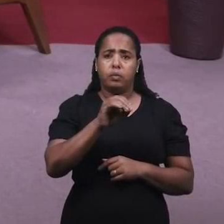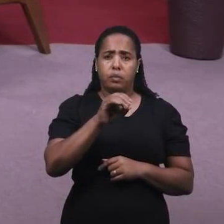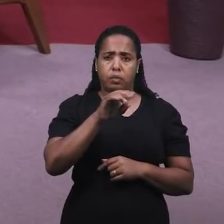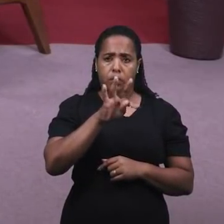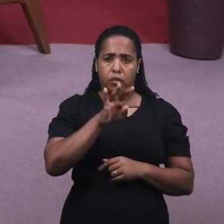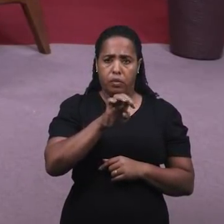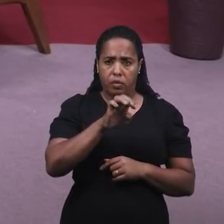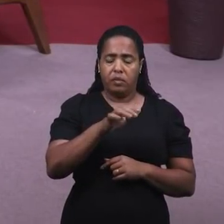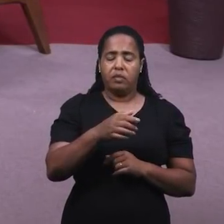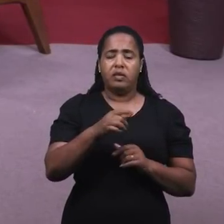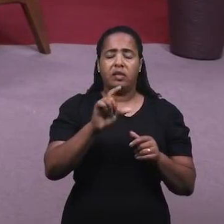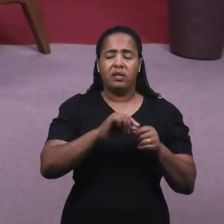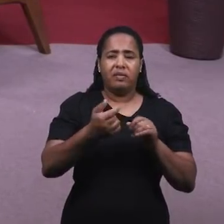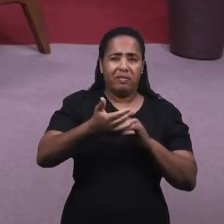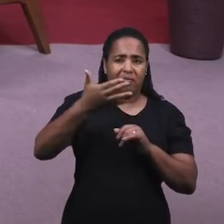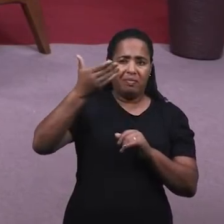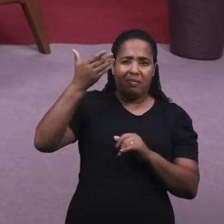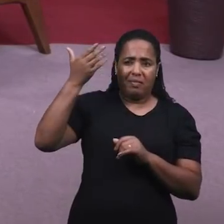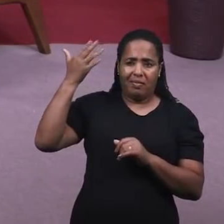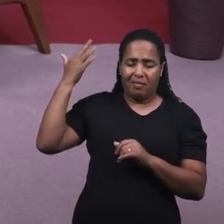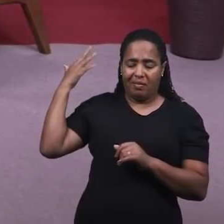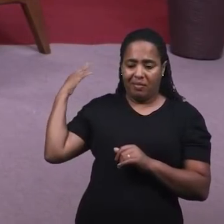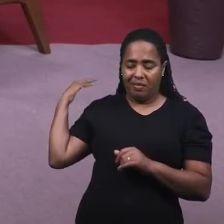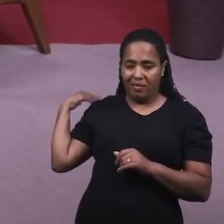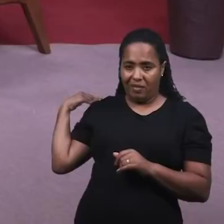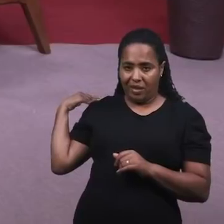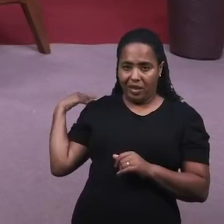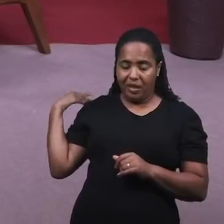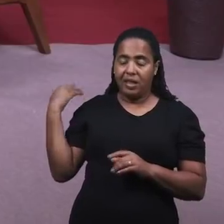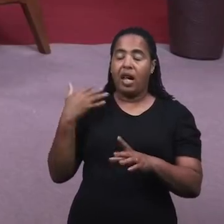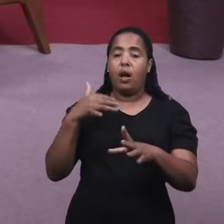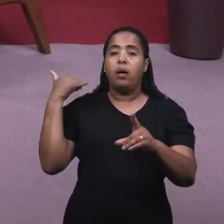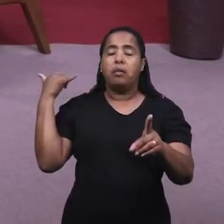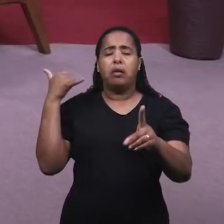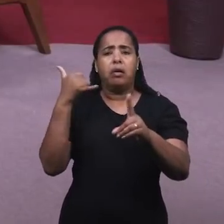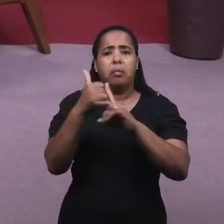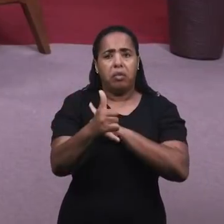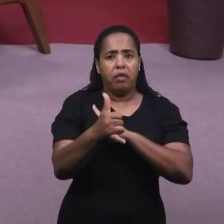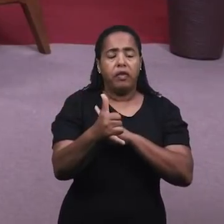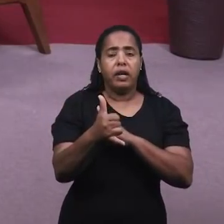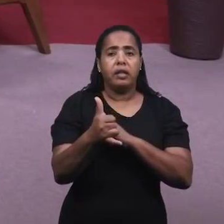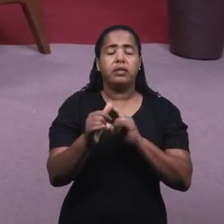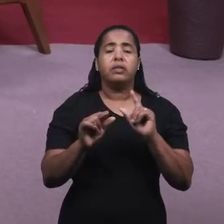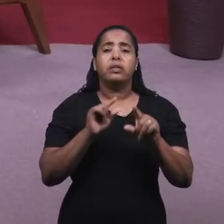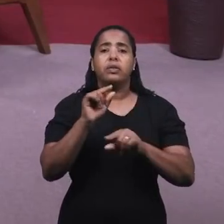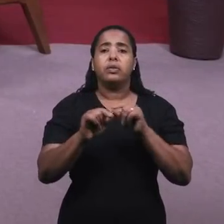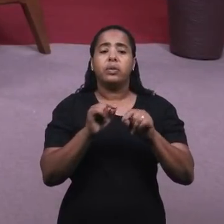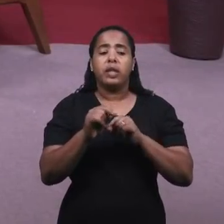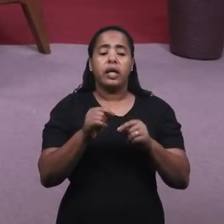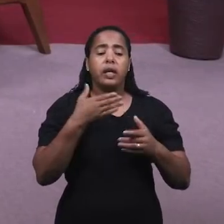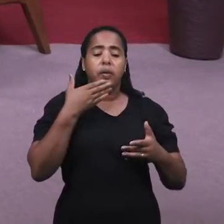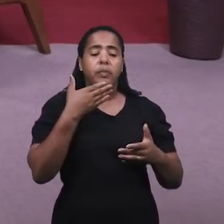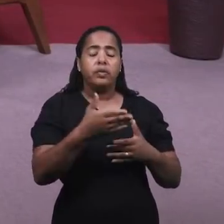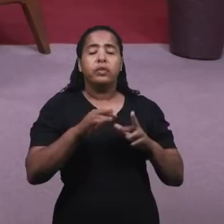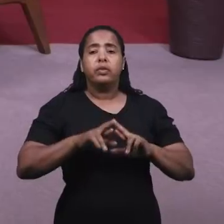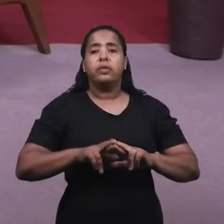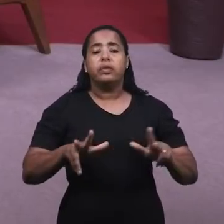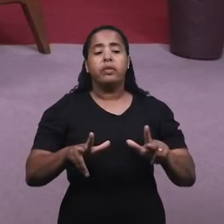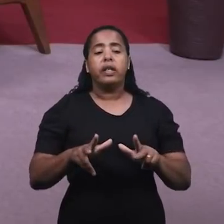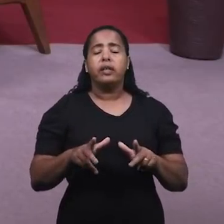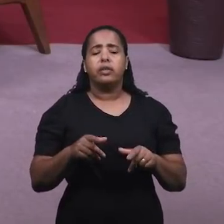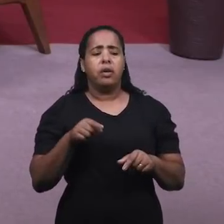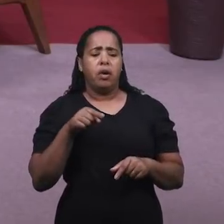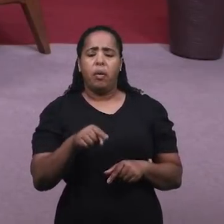uma posição profética. Daquilo que seria requerido do crente. Porque ele